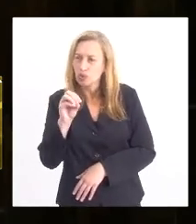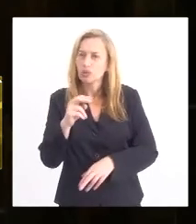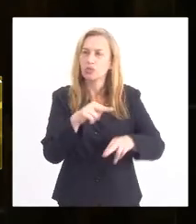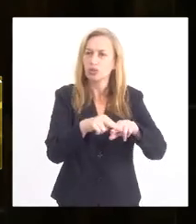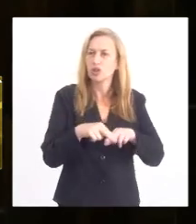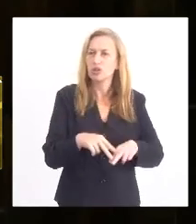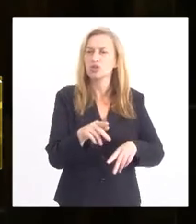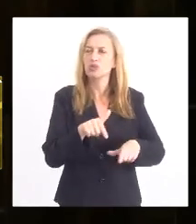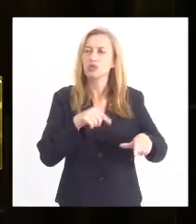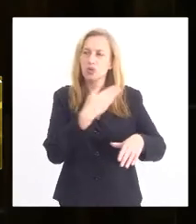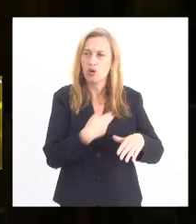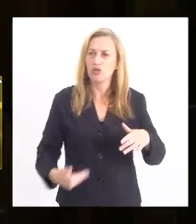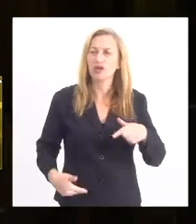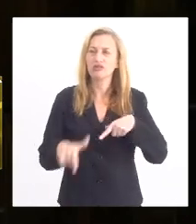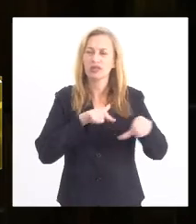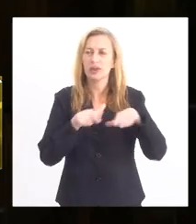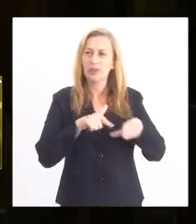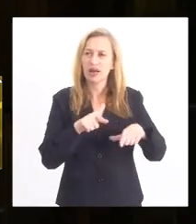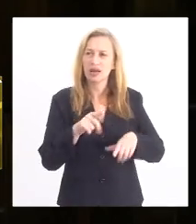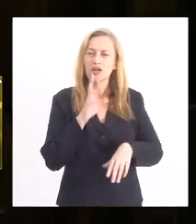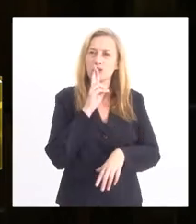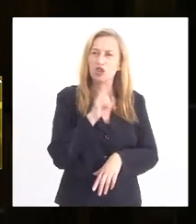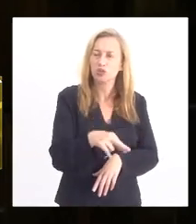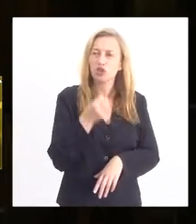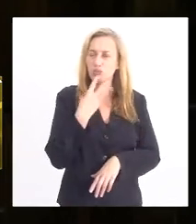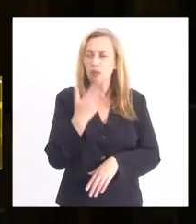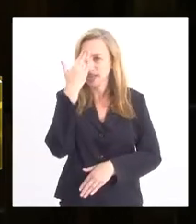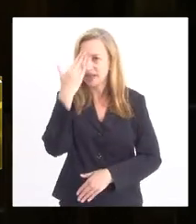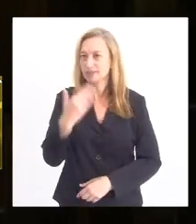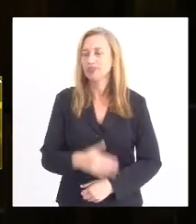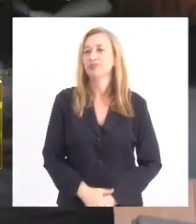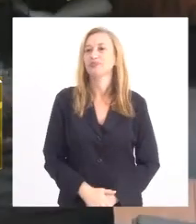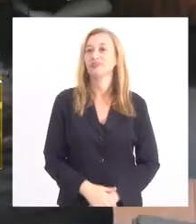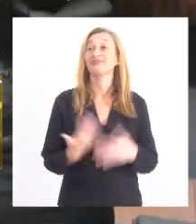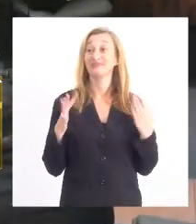trabalha e nós estamos sempre um resultado Muito obrigado